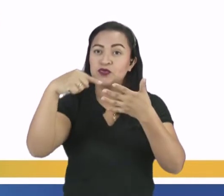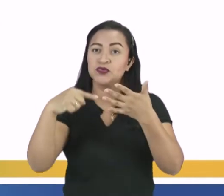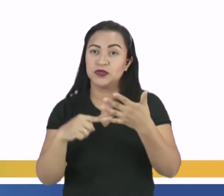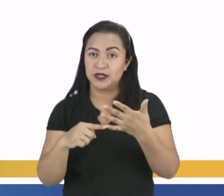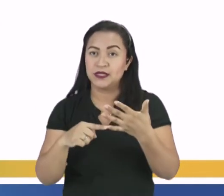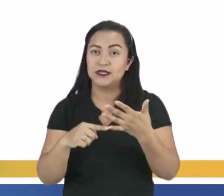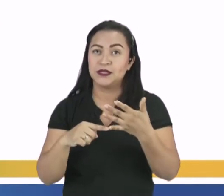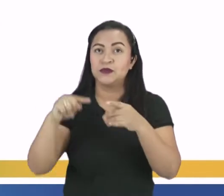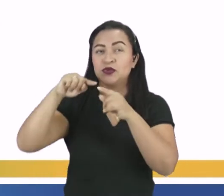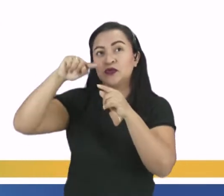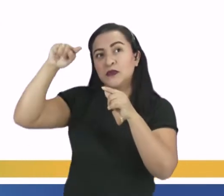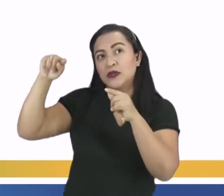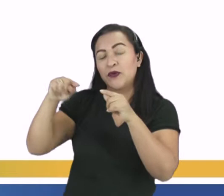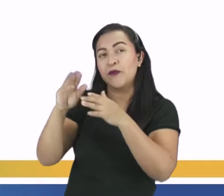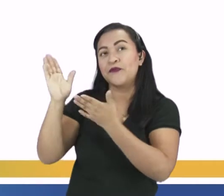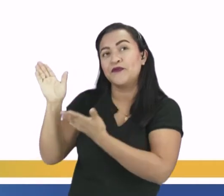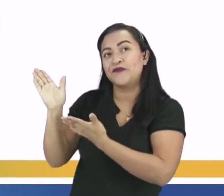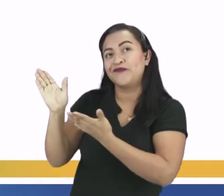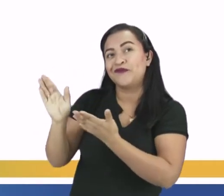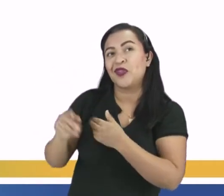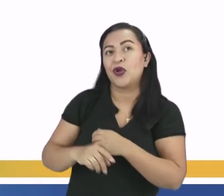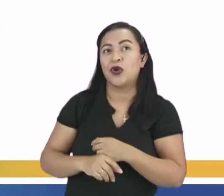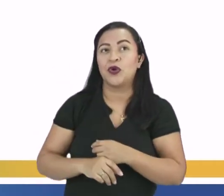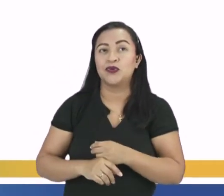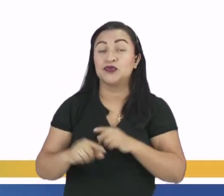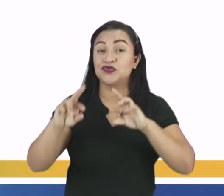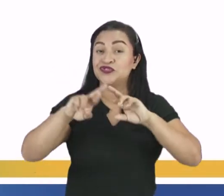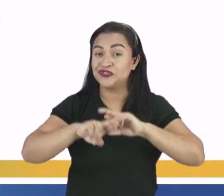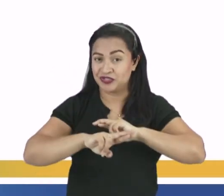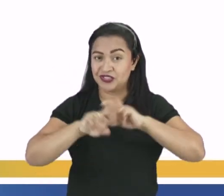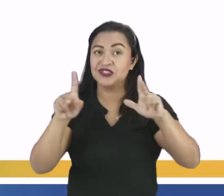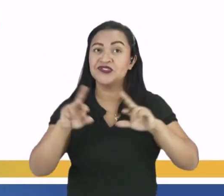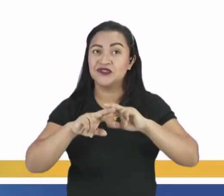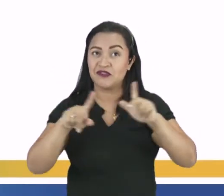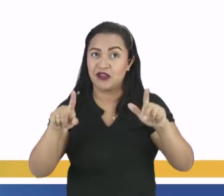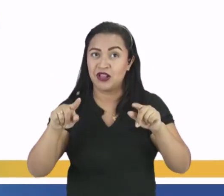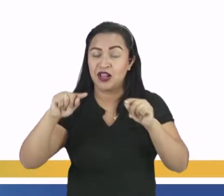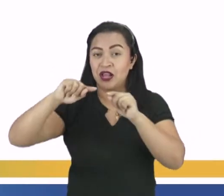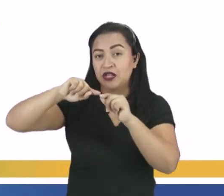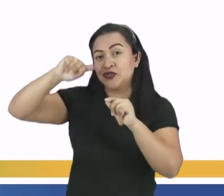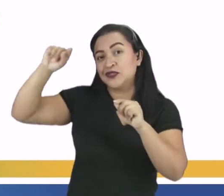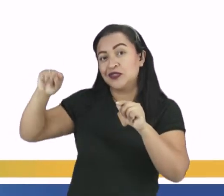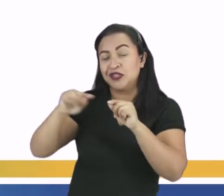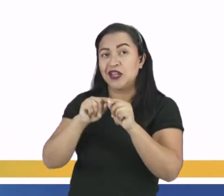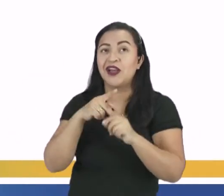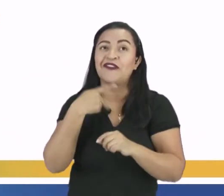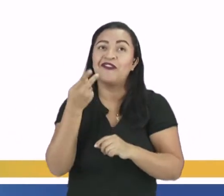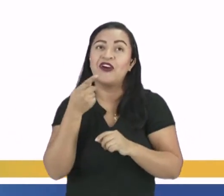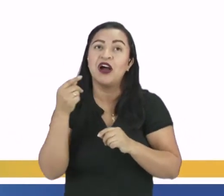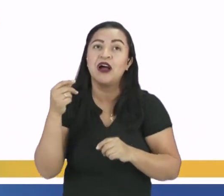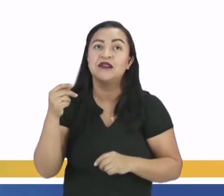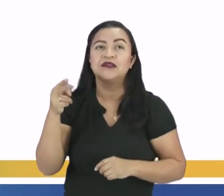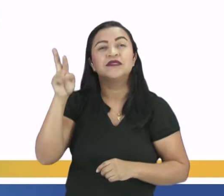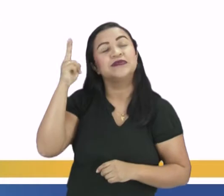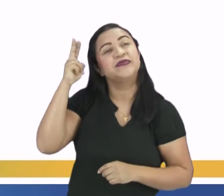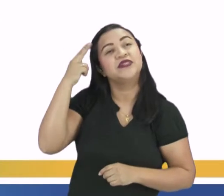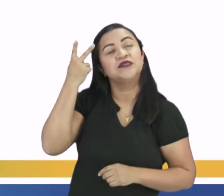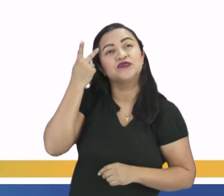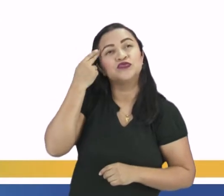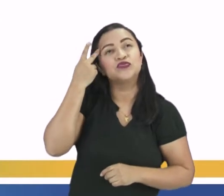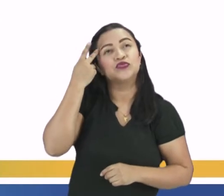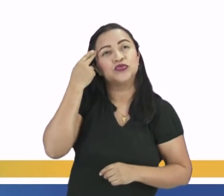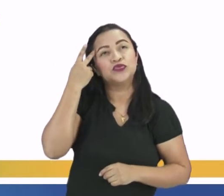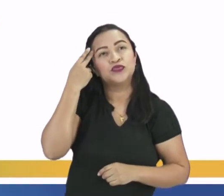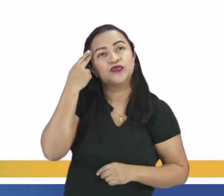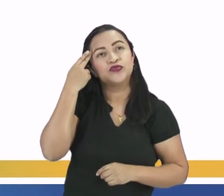balão. Então nós temos aqui diferentes formas de balões. Balão de fala, que é mais comum, traçado contínuo, ele vai indicar